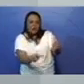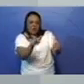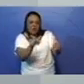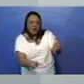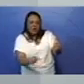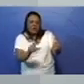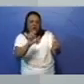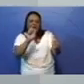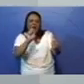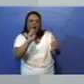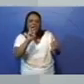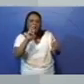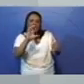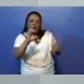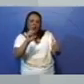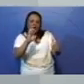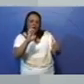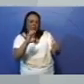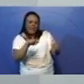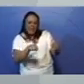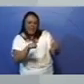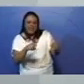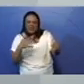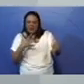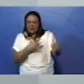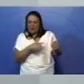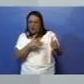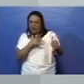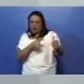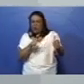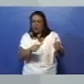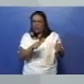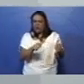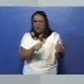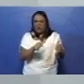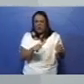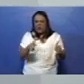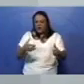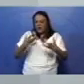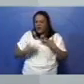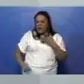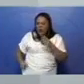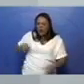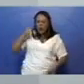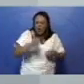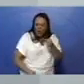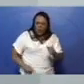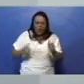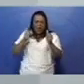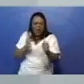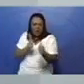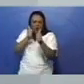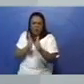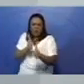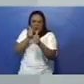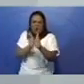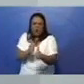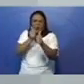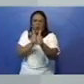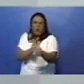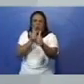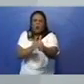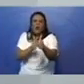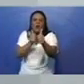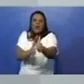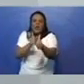dó, foi lá e deixou, depois de vários dias, porque ela não se cansava, ela corria, ele correndo atrás dele, ela deixou que ele a capturasse,